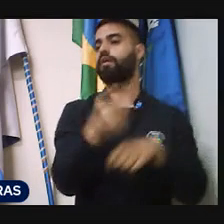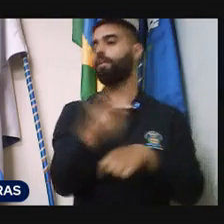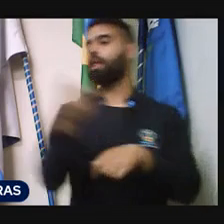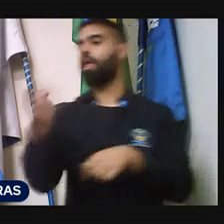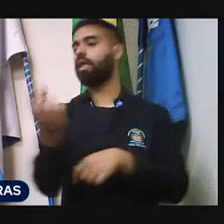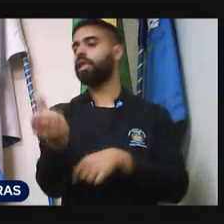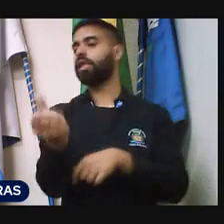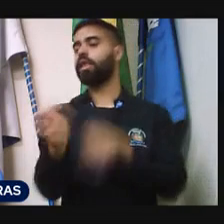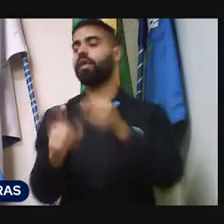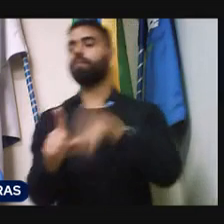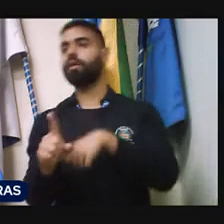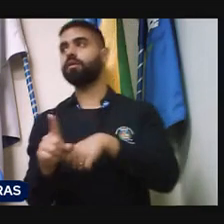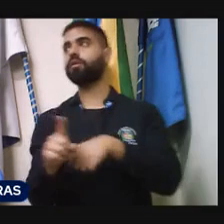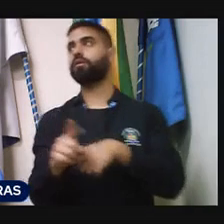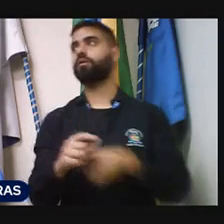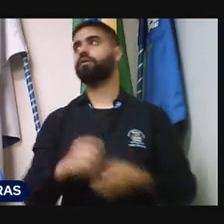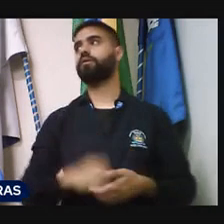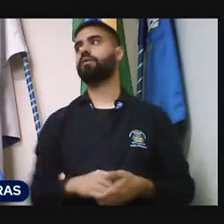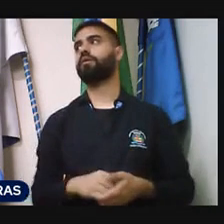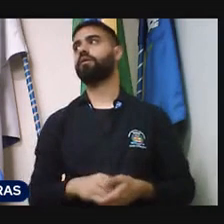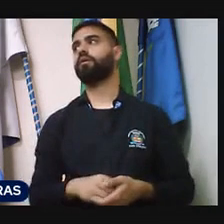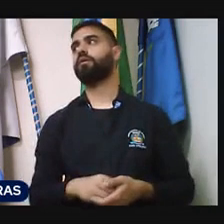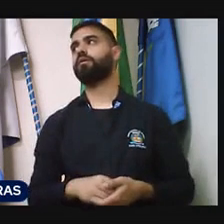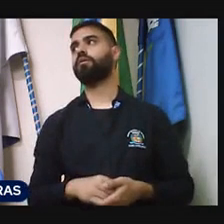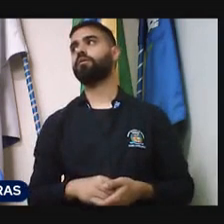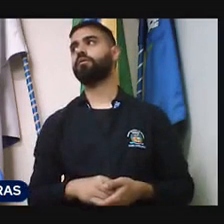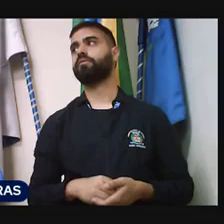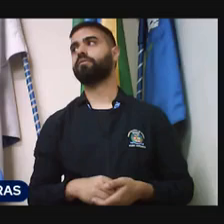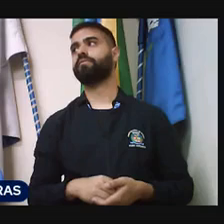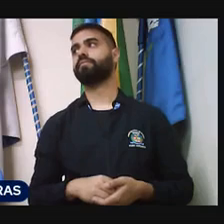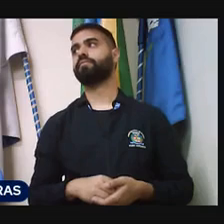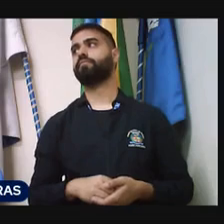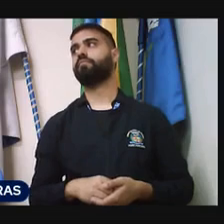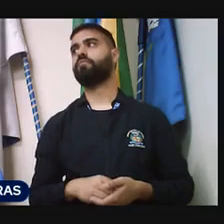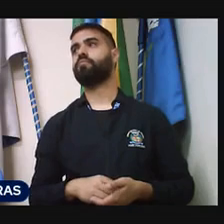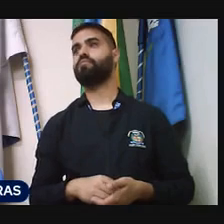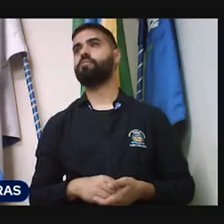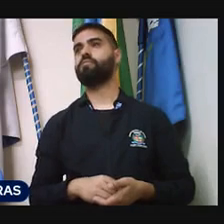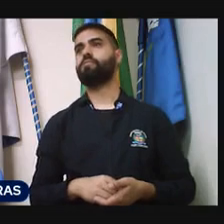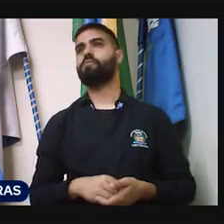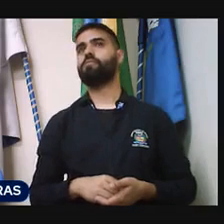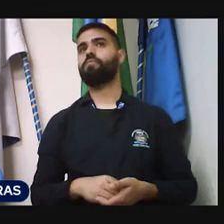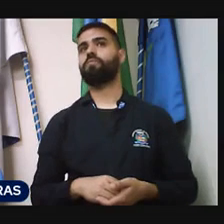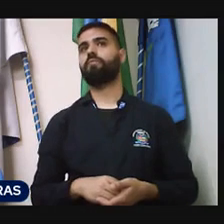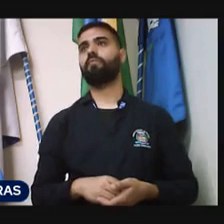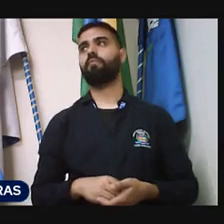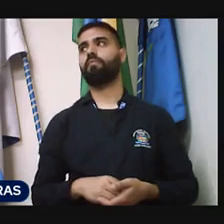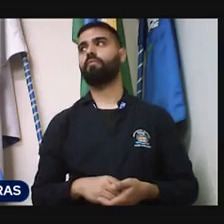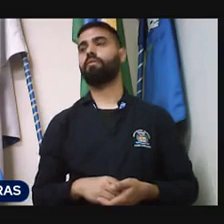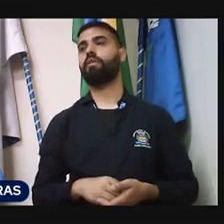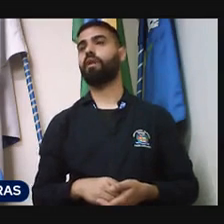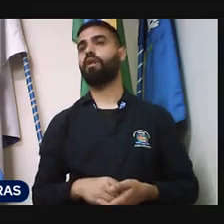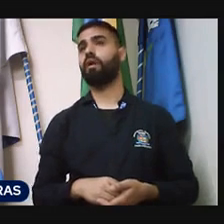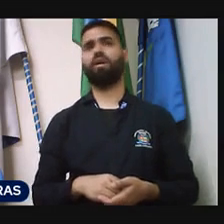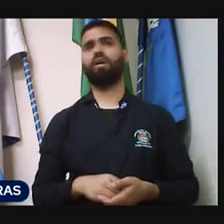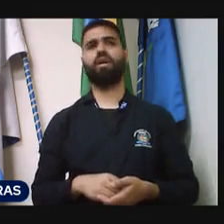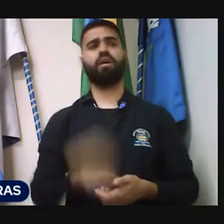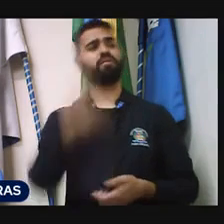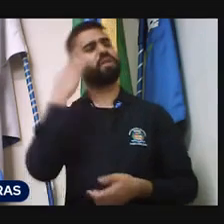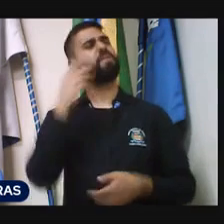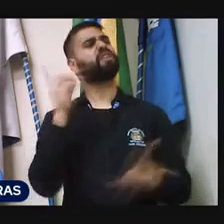ano e eu quero ver encontrar com Magno todo Dias 8 horas da manhã na serenidade dele